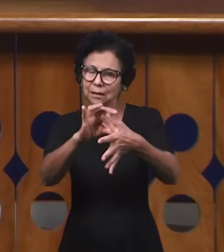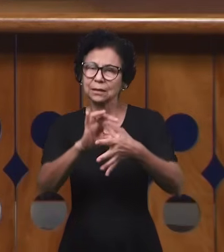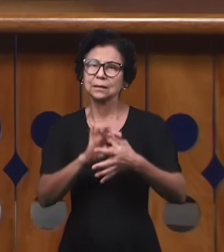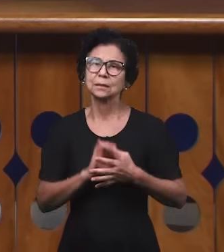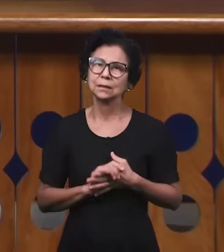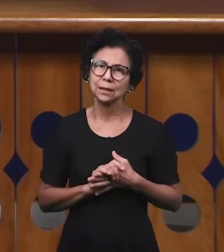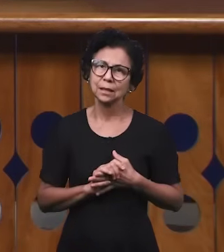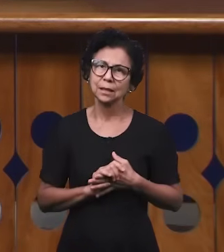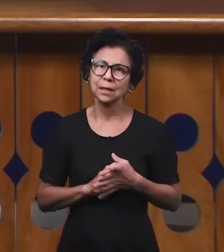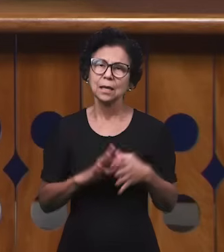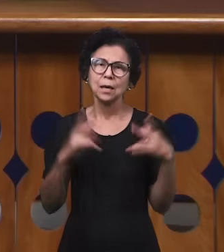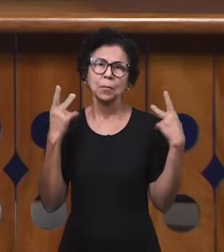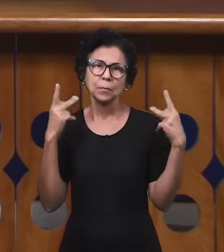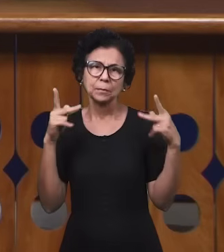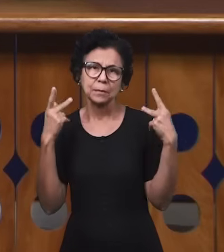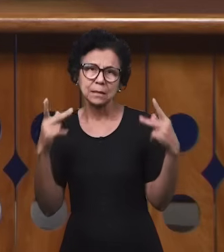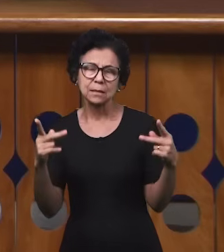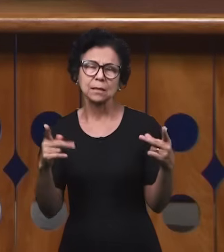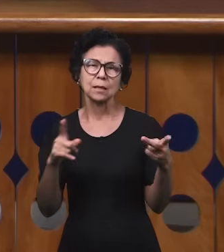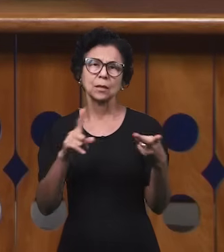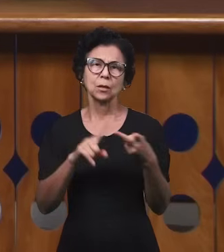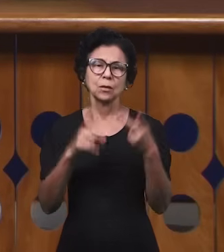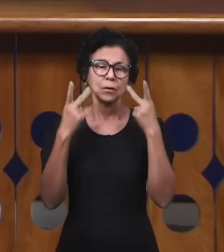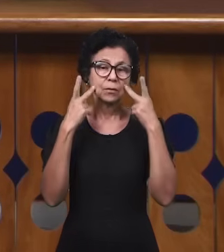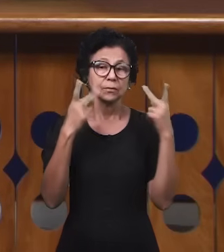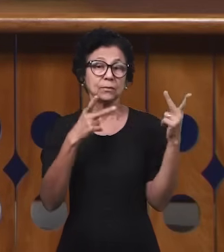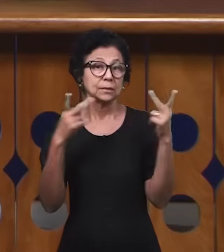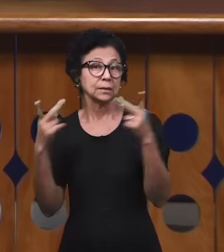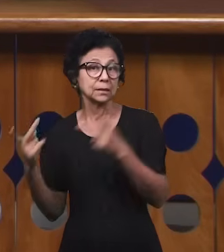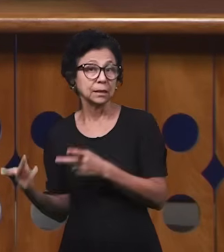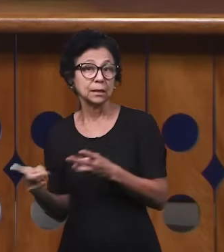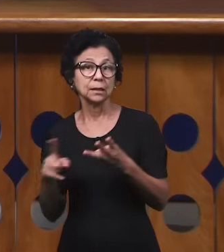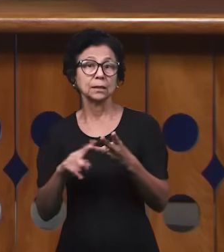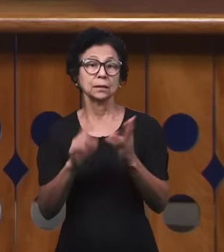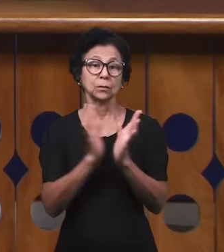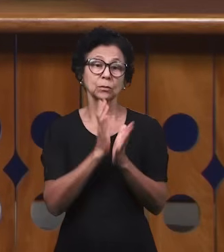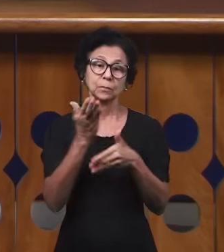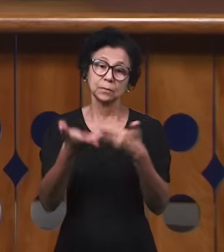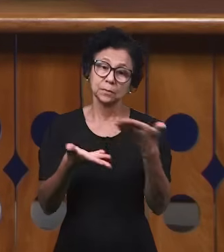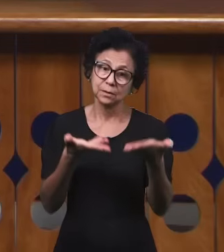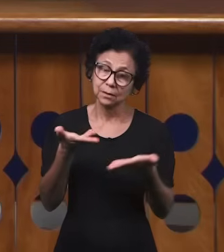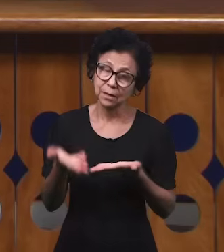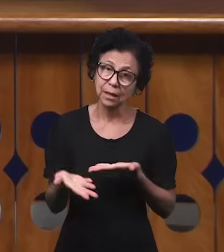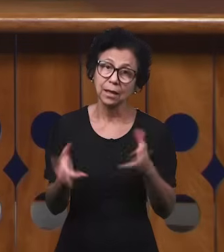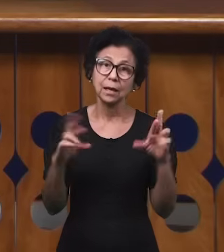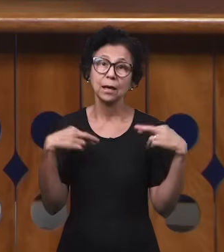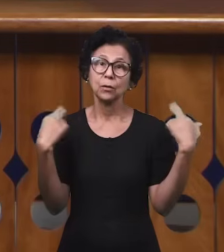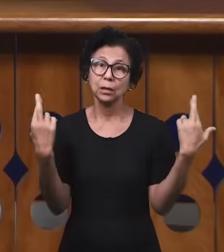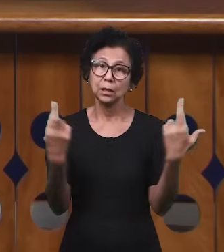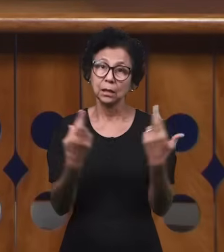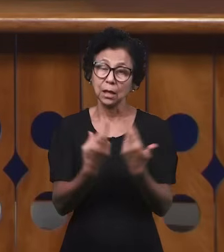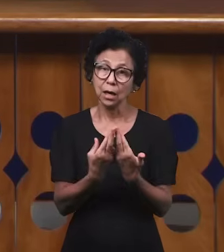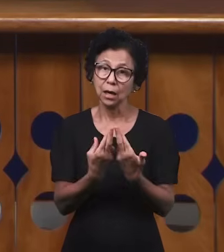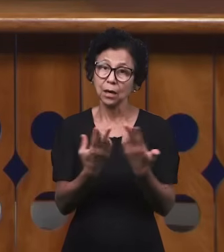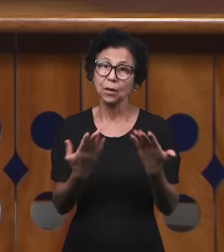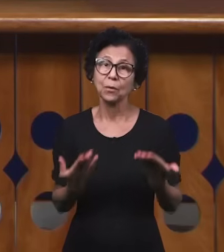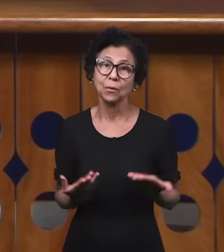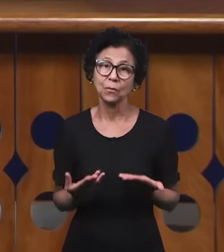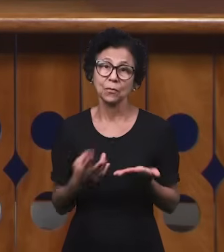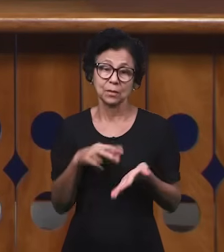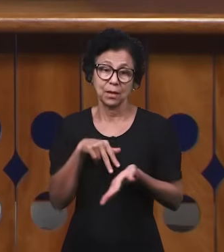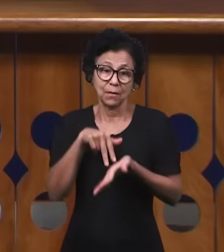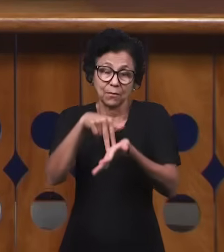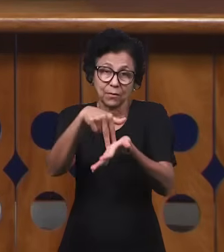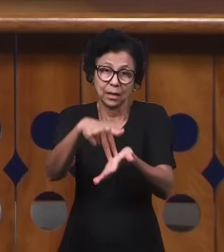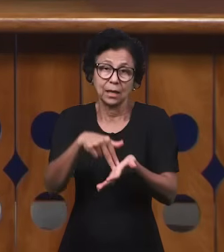cultos, visitas, condução de reuniões, grupo de assistência, você que faz uma visita na casa do